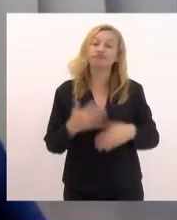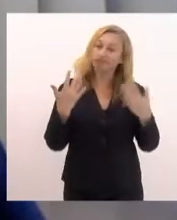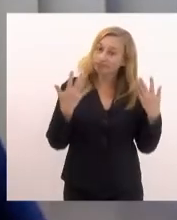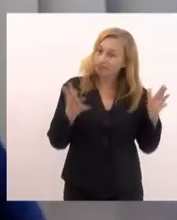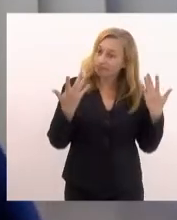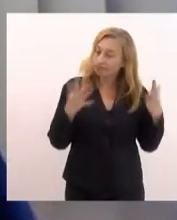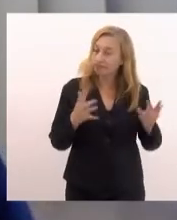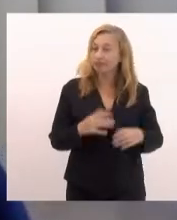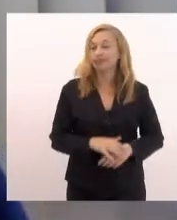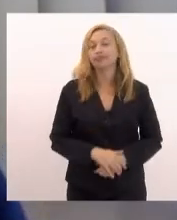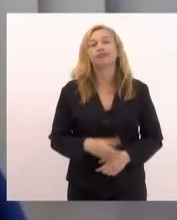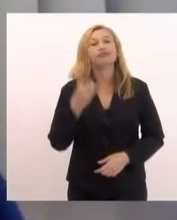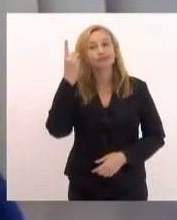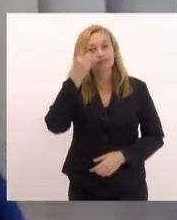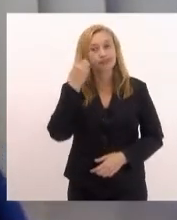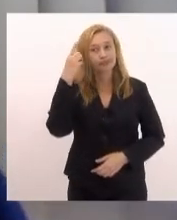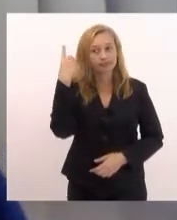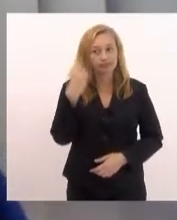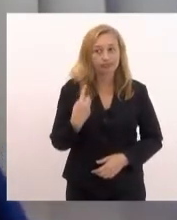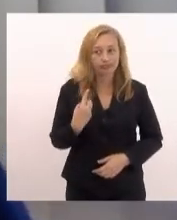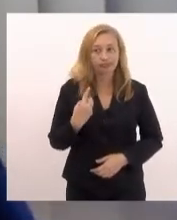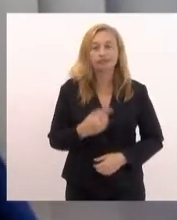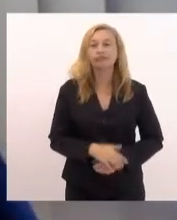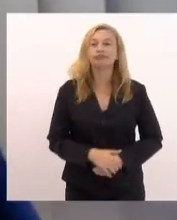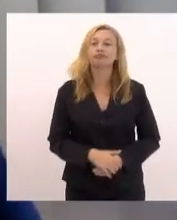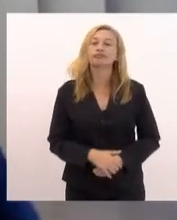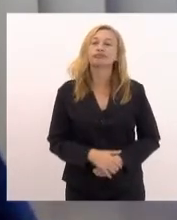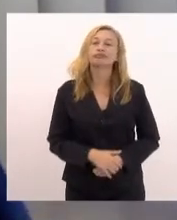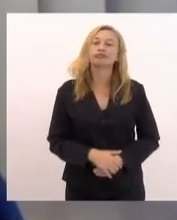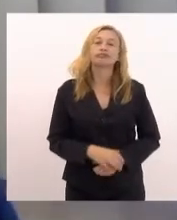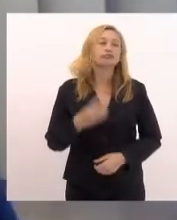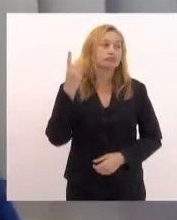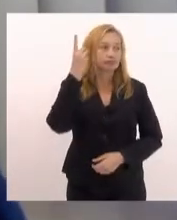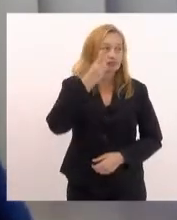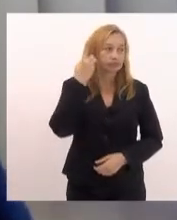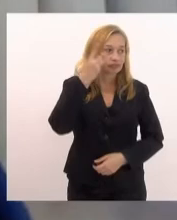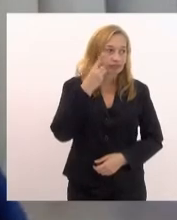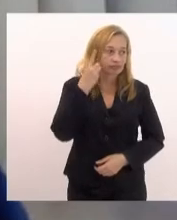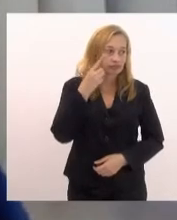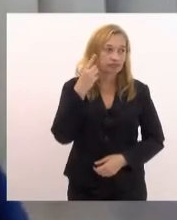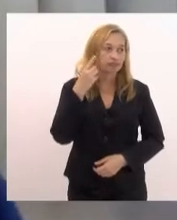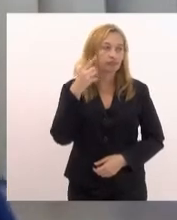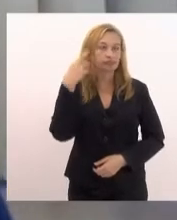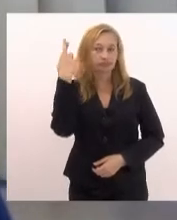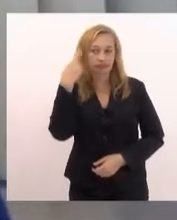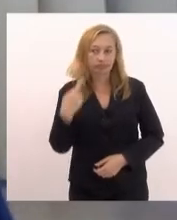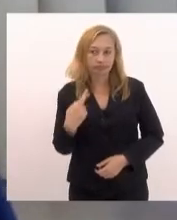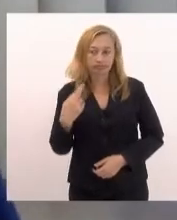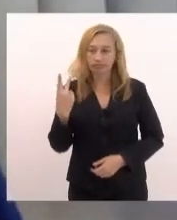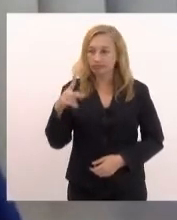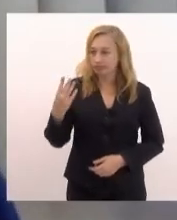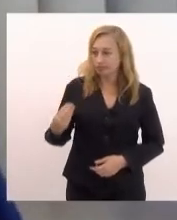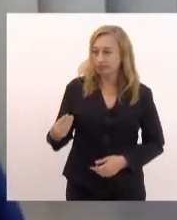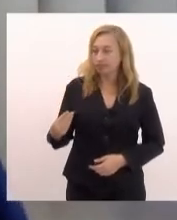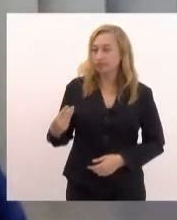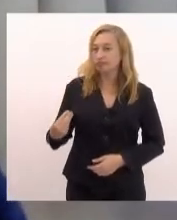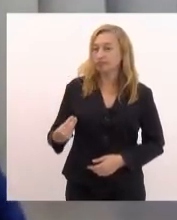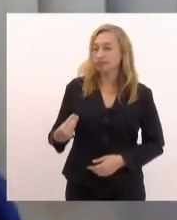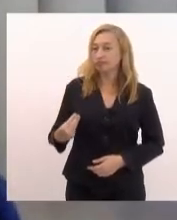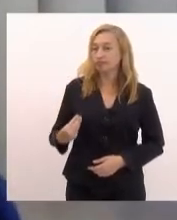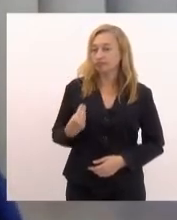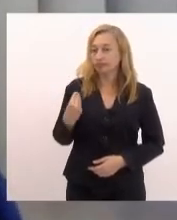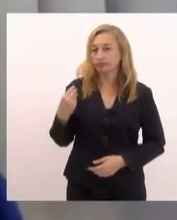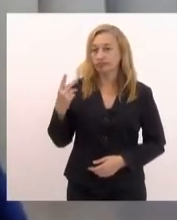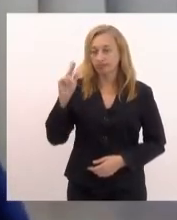parabéns à deputada Dani Monteiro por essa iniciativa, à deputada Renata Souza pela sua história, né, junto ao SEASME,